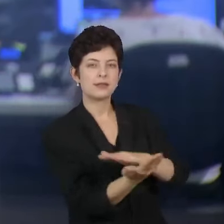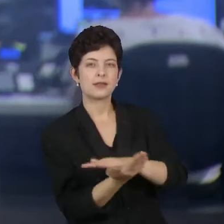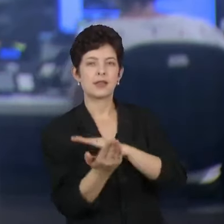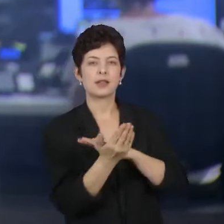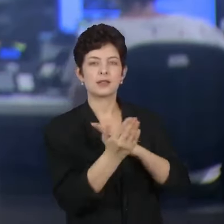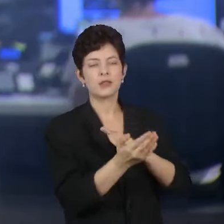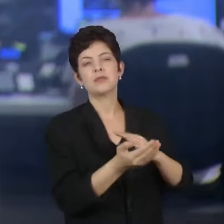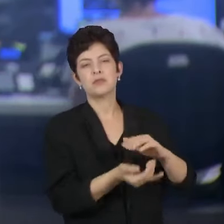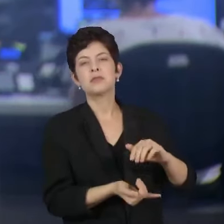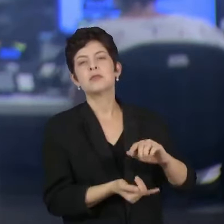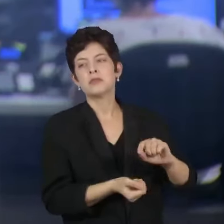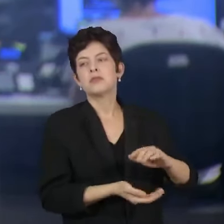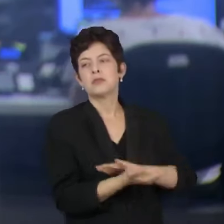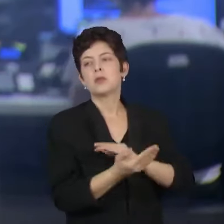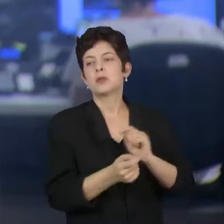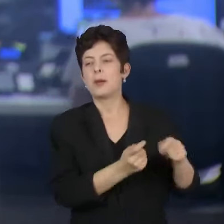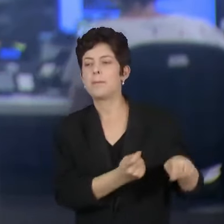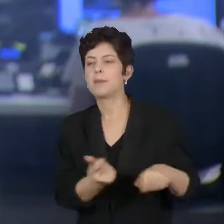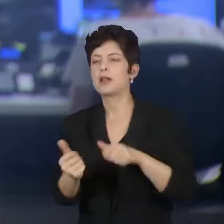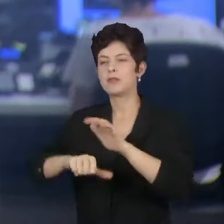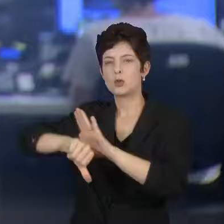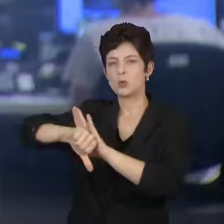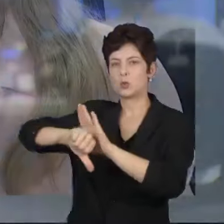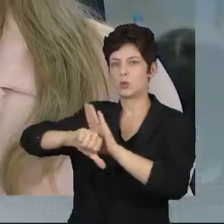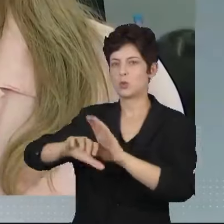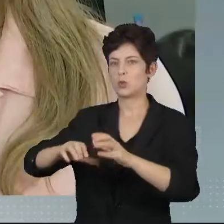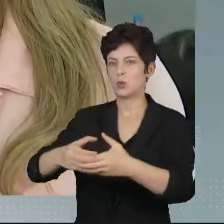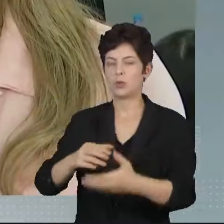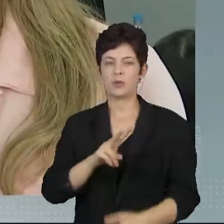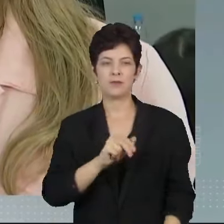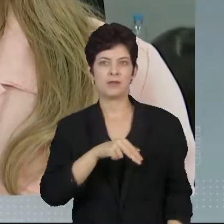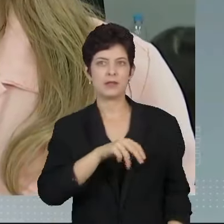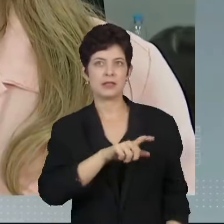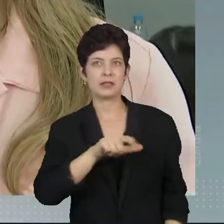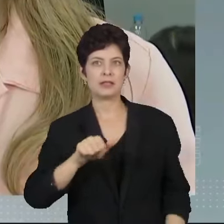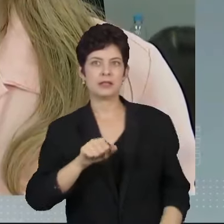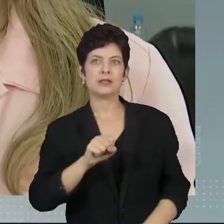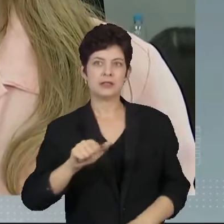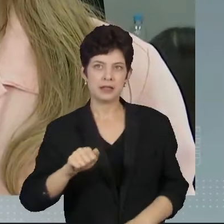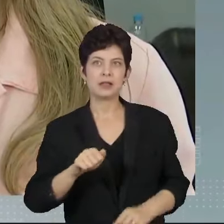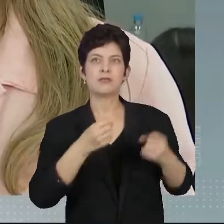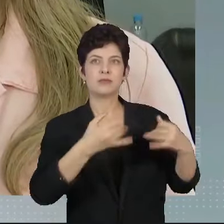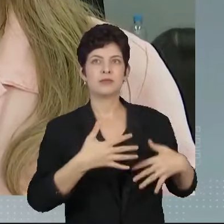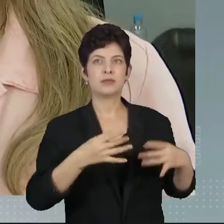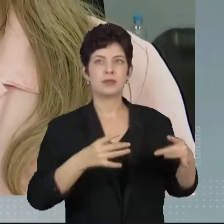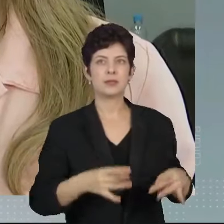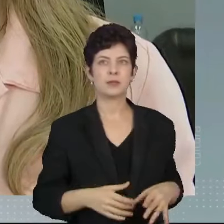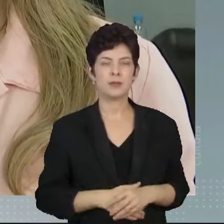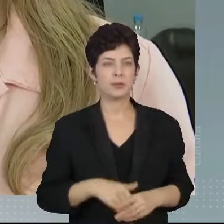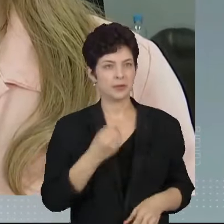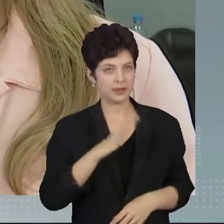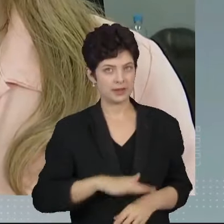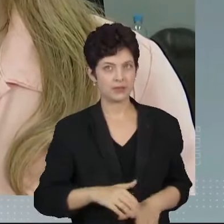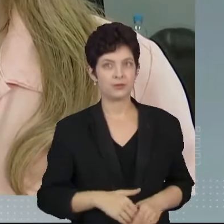para benefício de uma facção criminosa. A repórter Vanessa Lorenzini tem mais informações. Boa tarde, Vanessa.